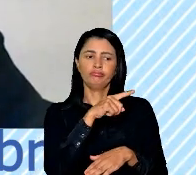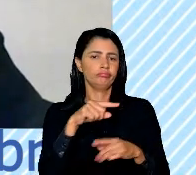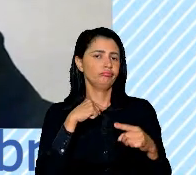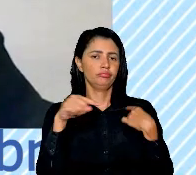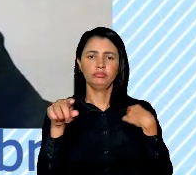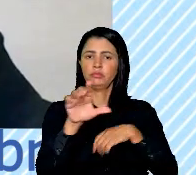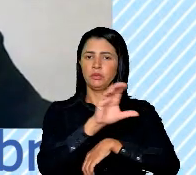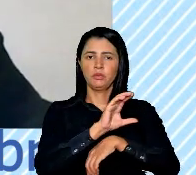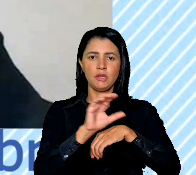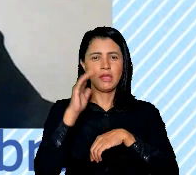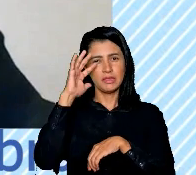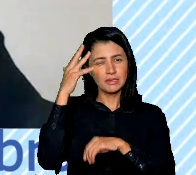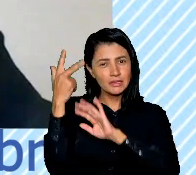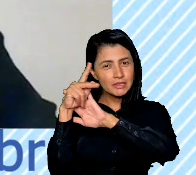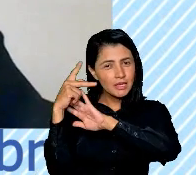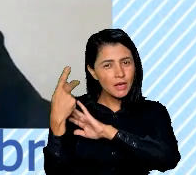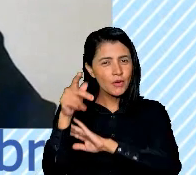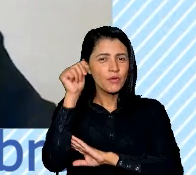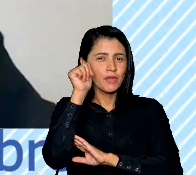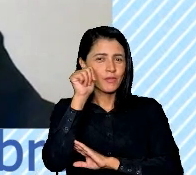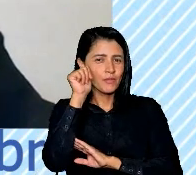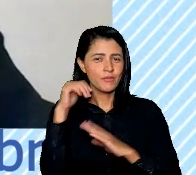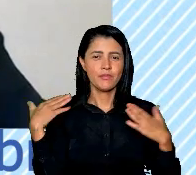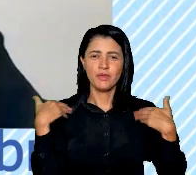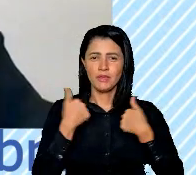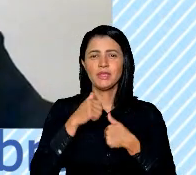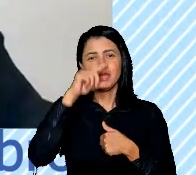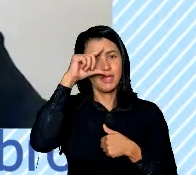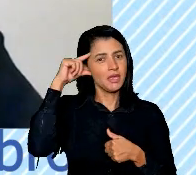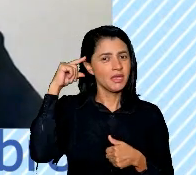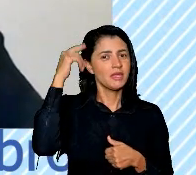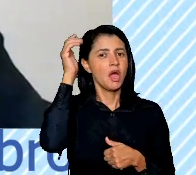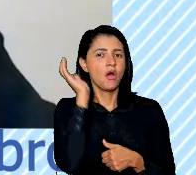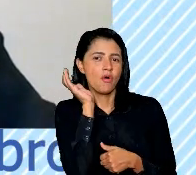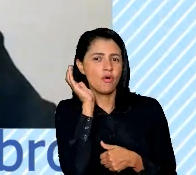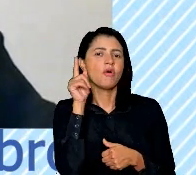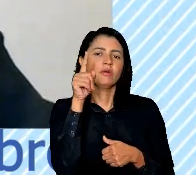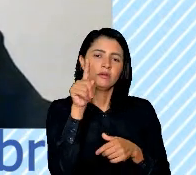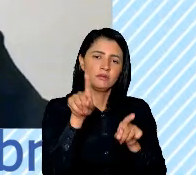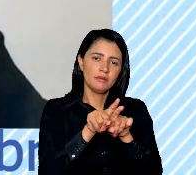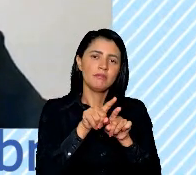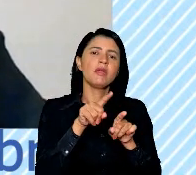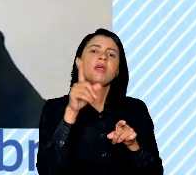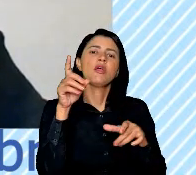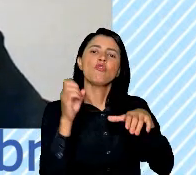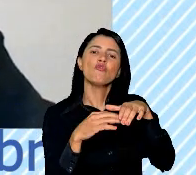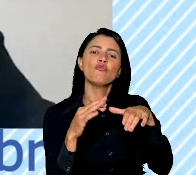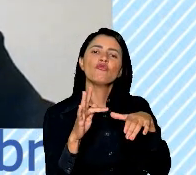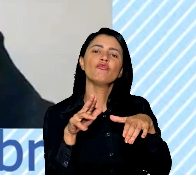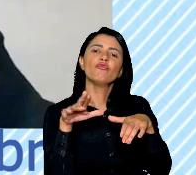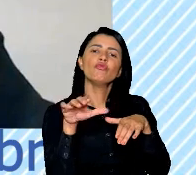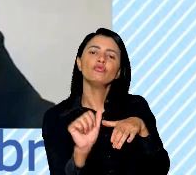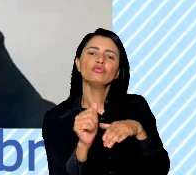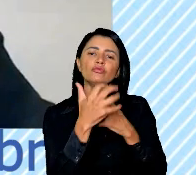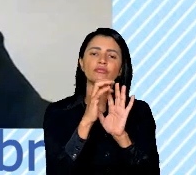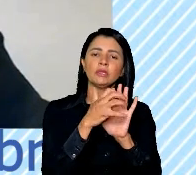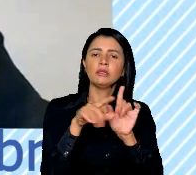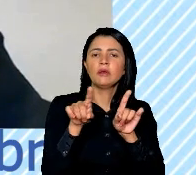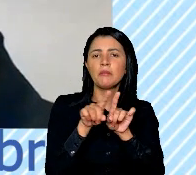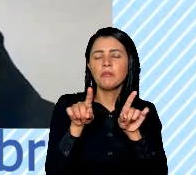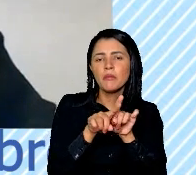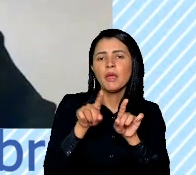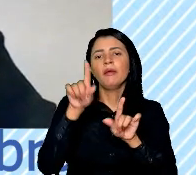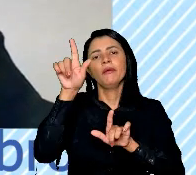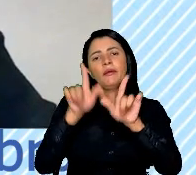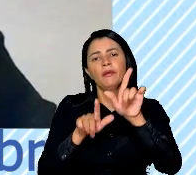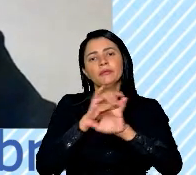da ministra Rosa se estendeu ao fundo partidário também a participação nos programas gratuitos de rádio e televisão